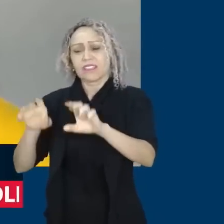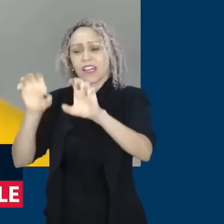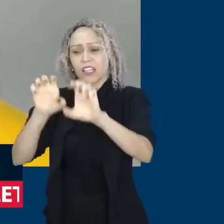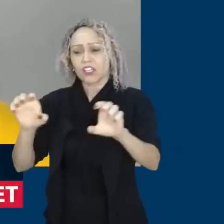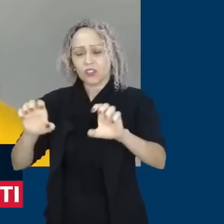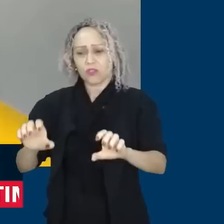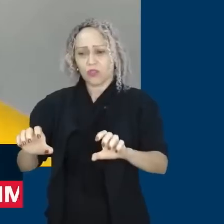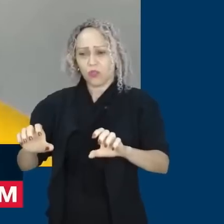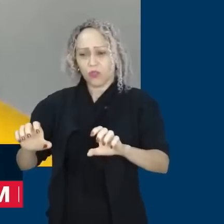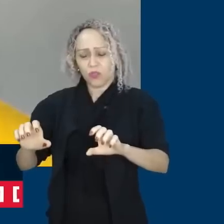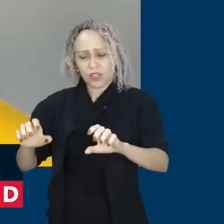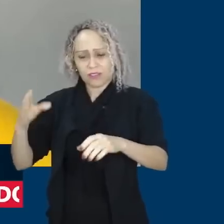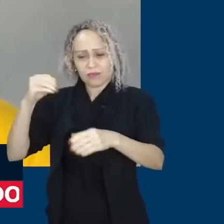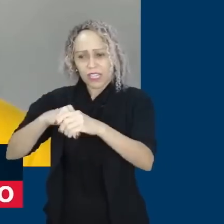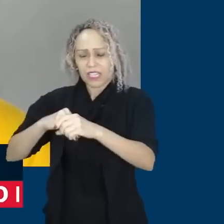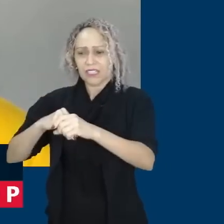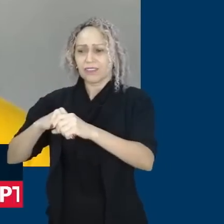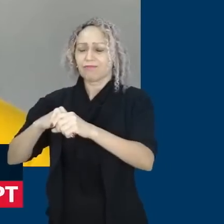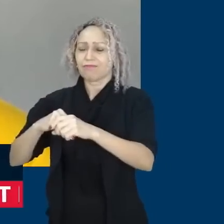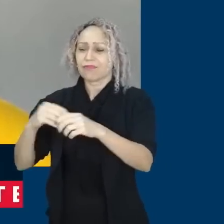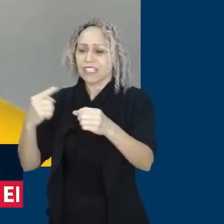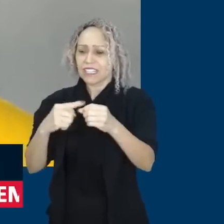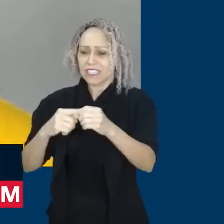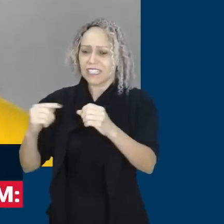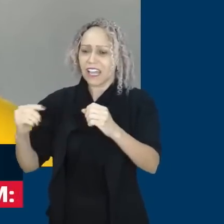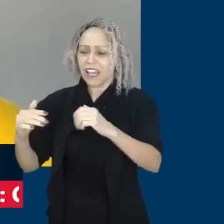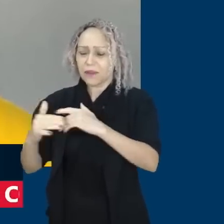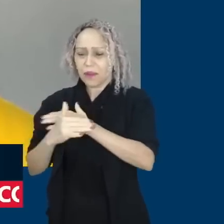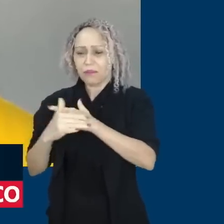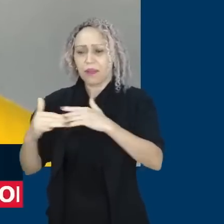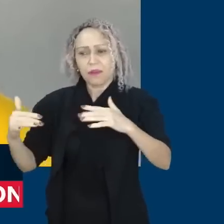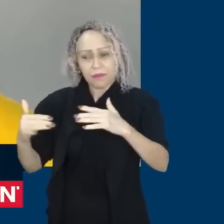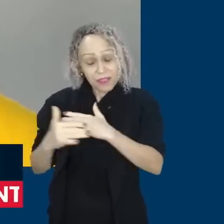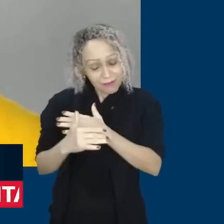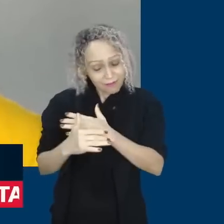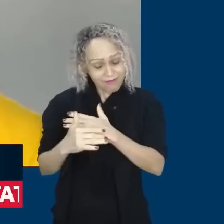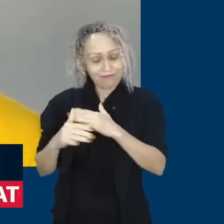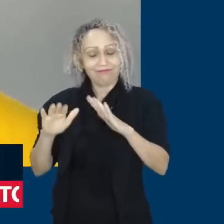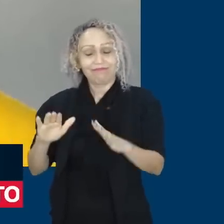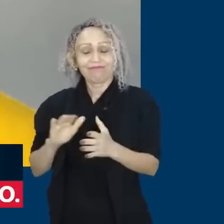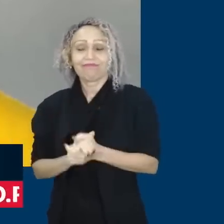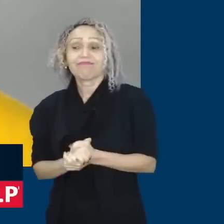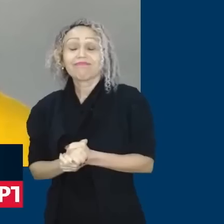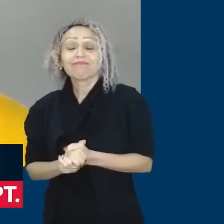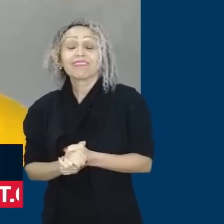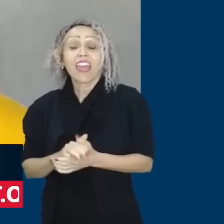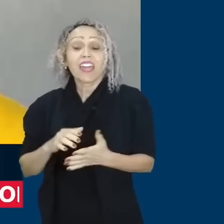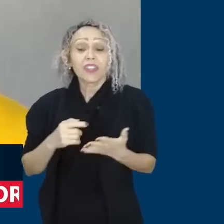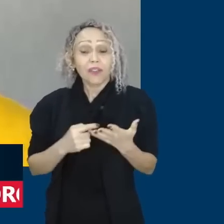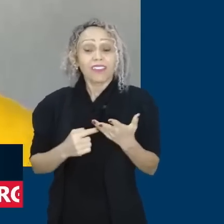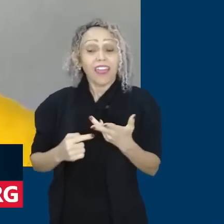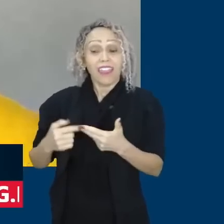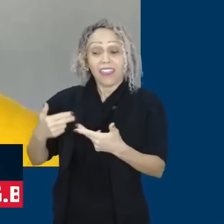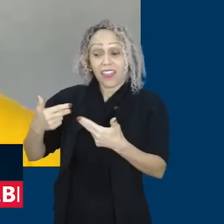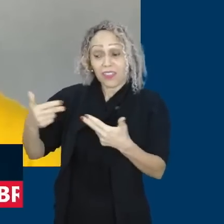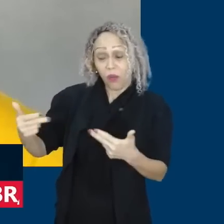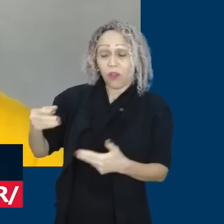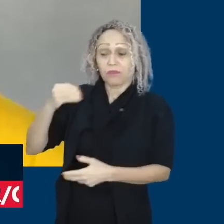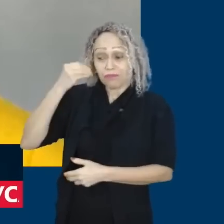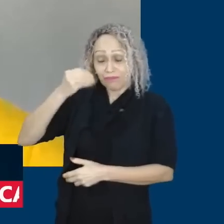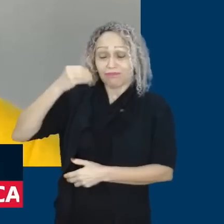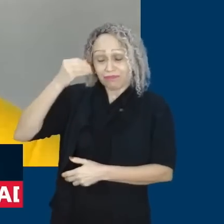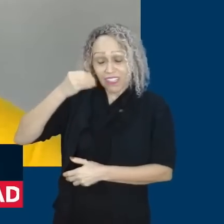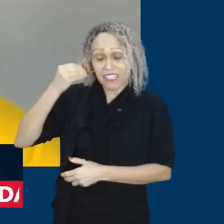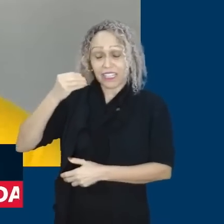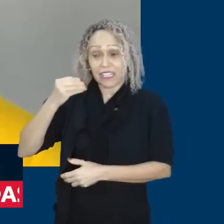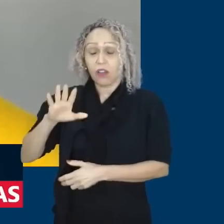fez, né, ter uma experiência, não muita, né, pouco, uma experiência de chegar na Câmara Municipal de São Paulo. Eu me elegi muito jovem,